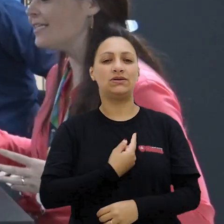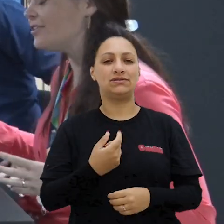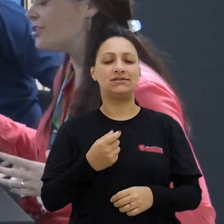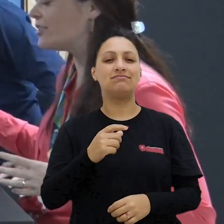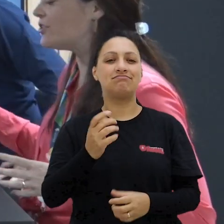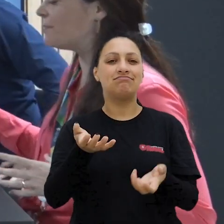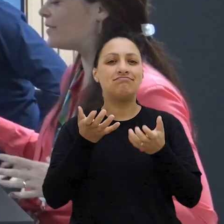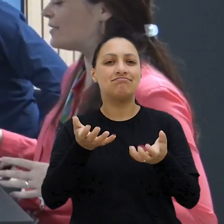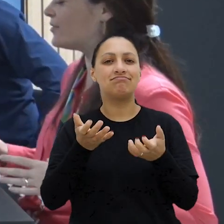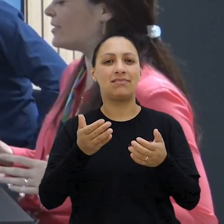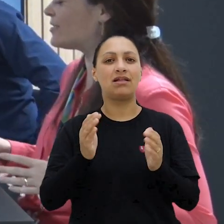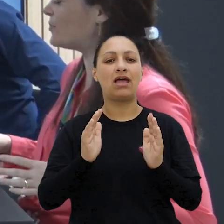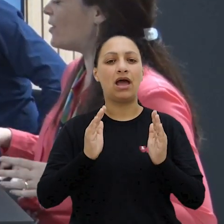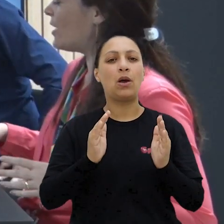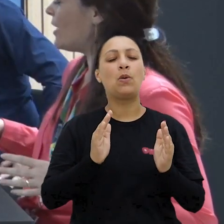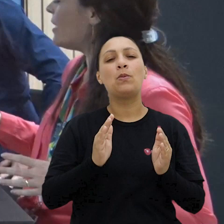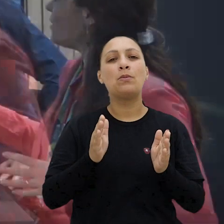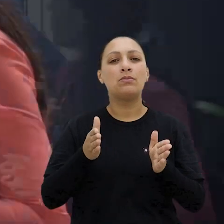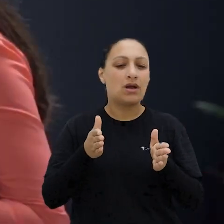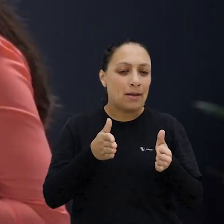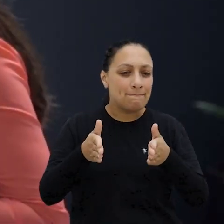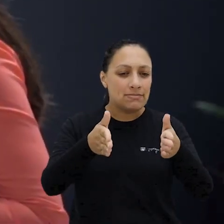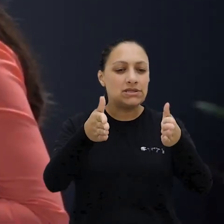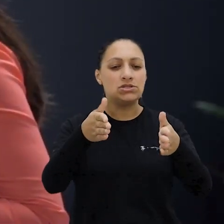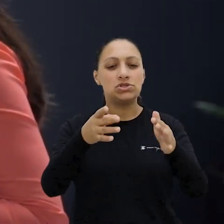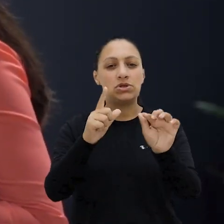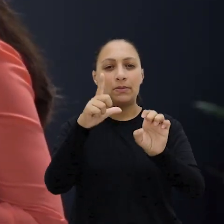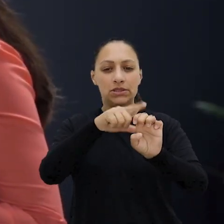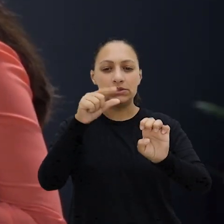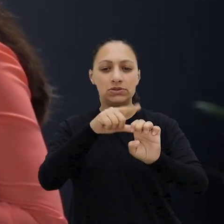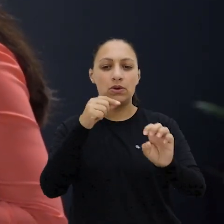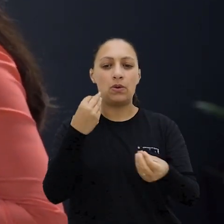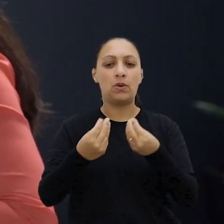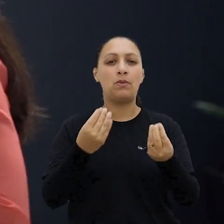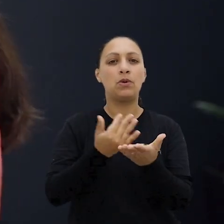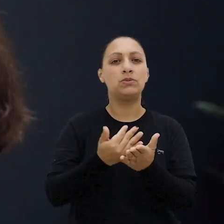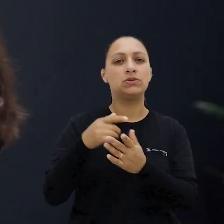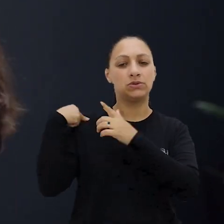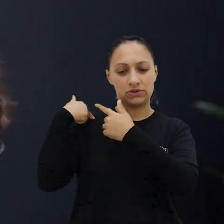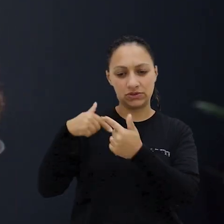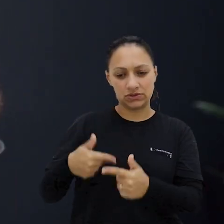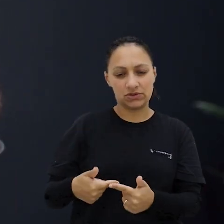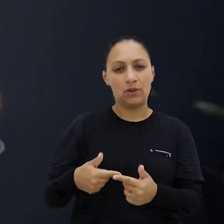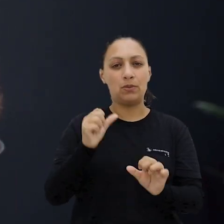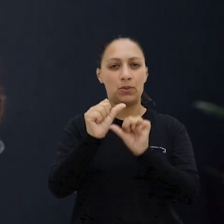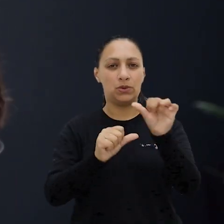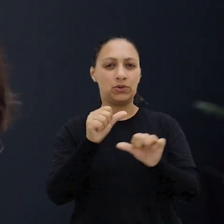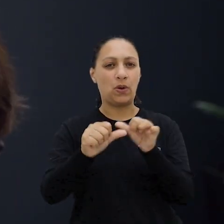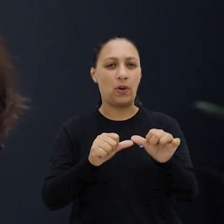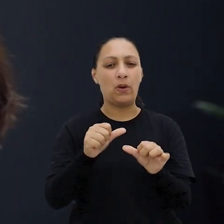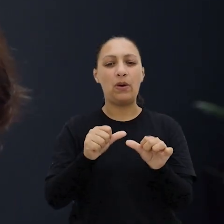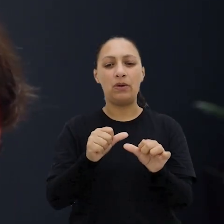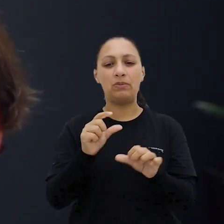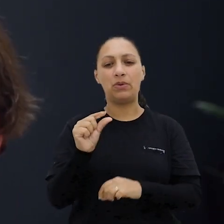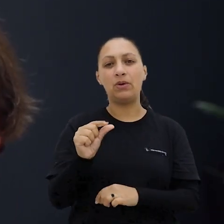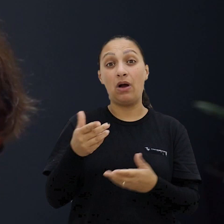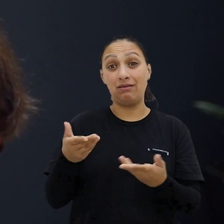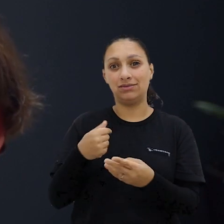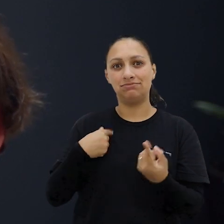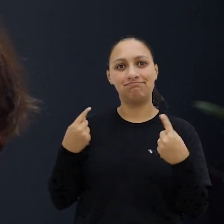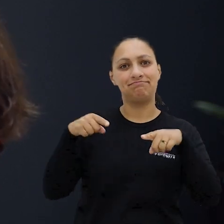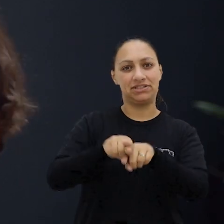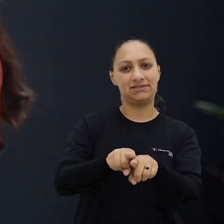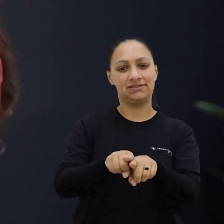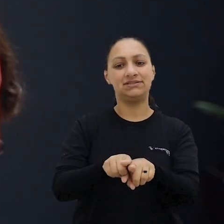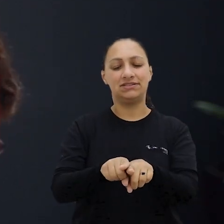uma trilha ali de empreendedorismo. E como começou com uma coisa tradicional, mudou um pouquinho, e agora é parceiro